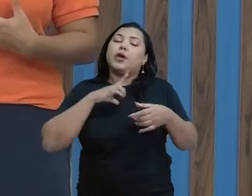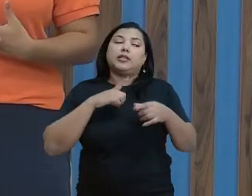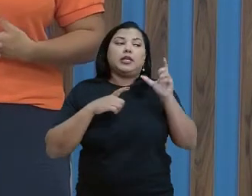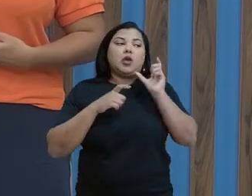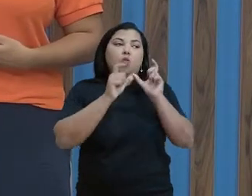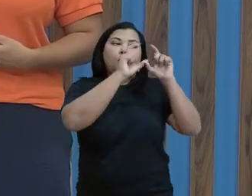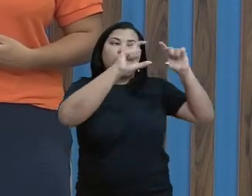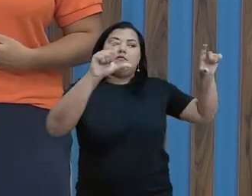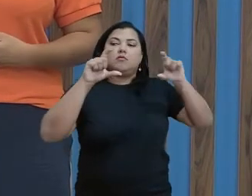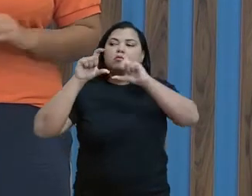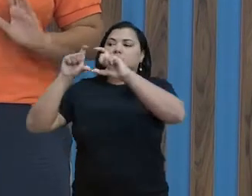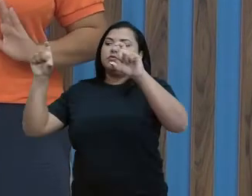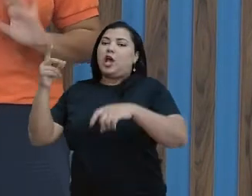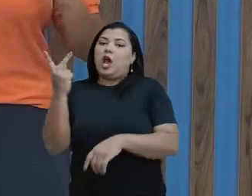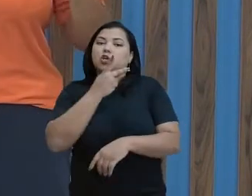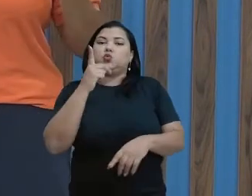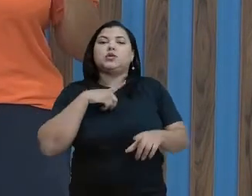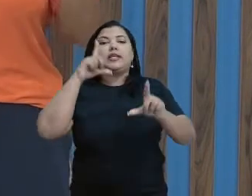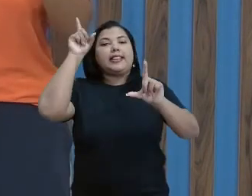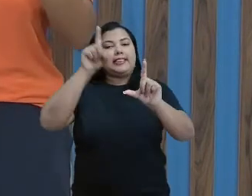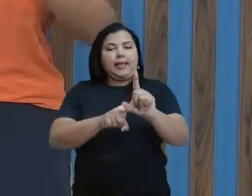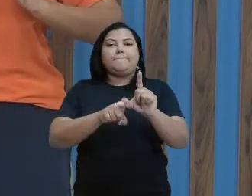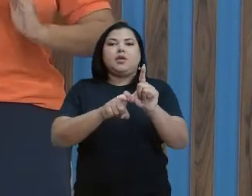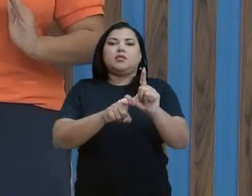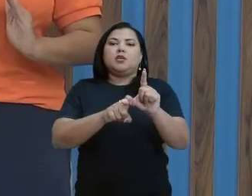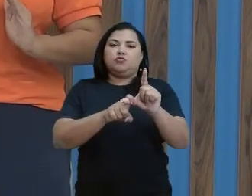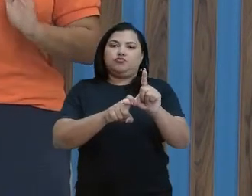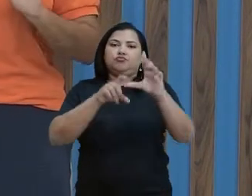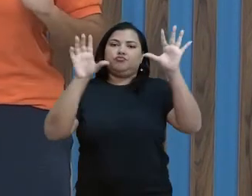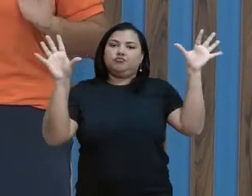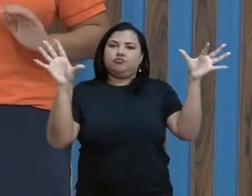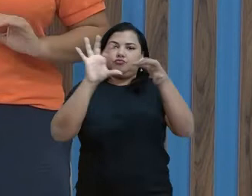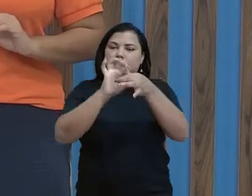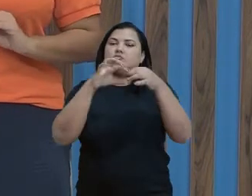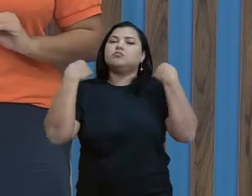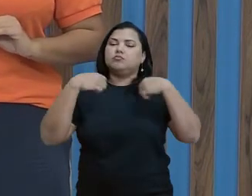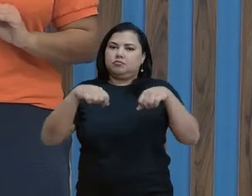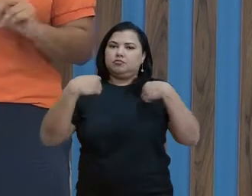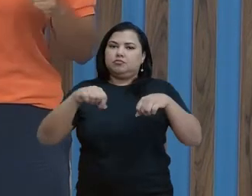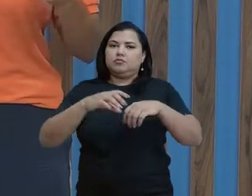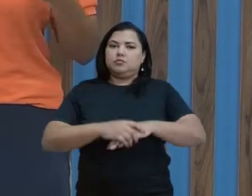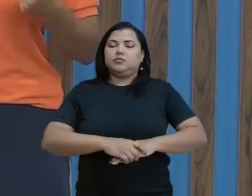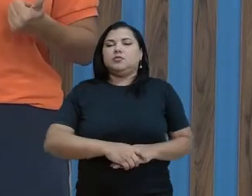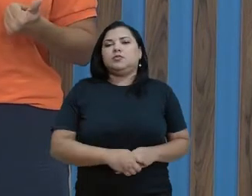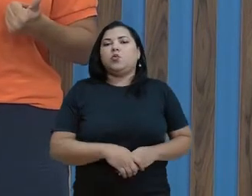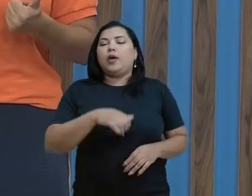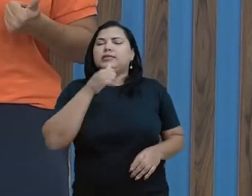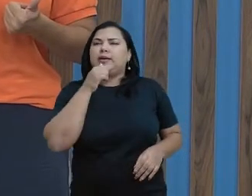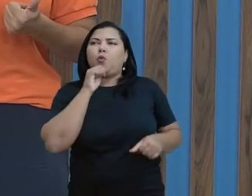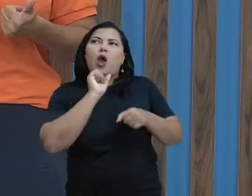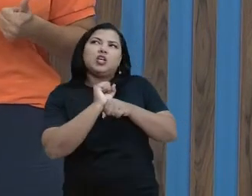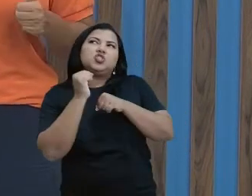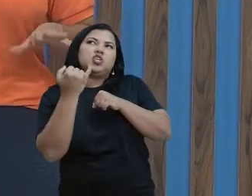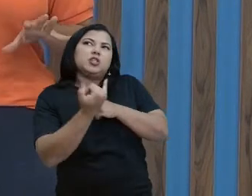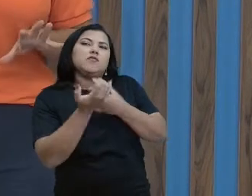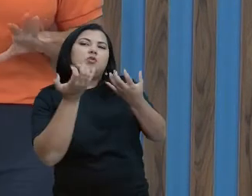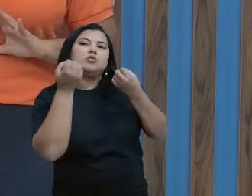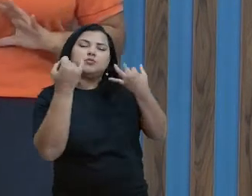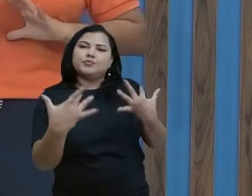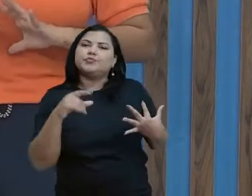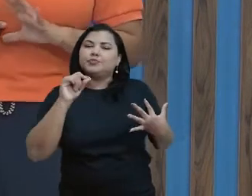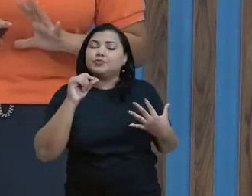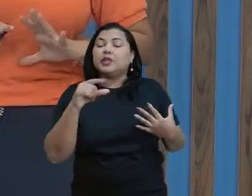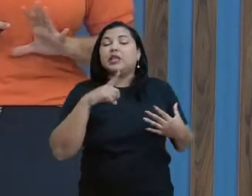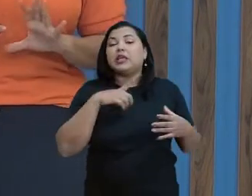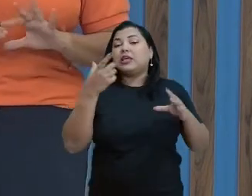que são dependentes. É uma parte do conceito. Quando eu digo que elas são adjetivas, eu quero dizer o quê? Eu